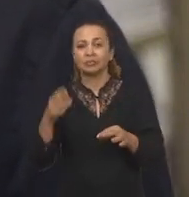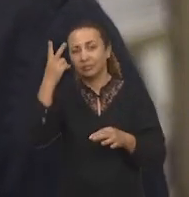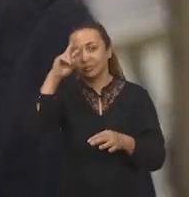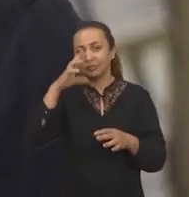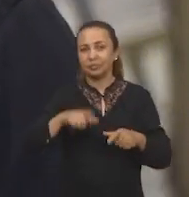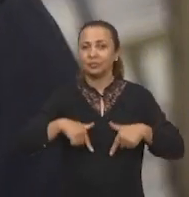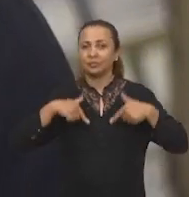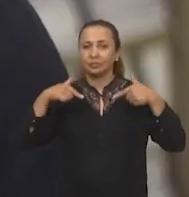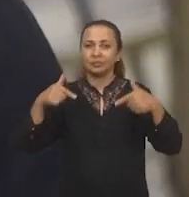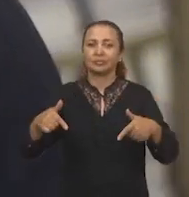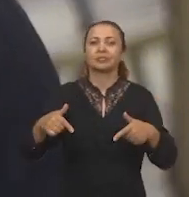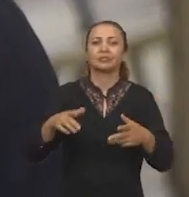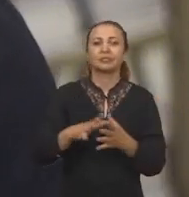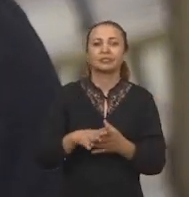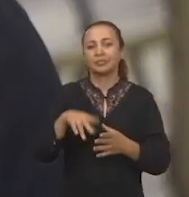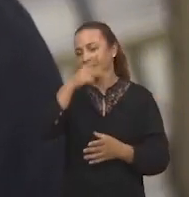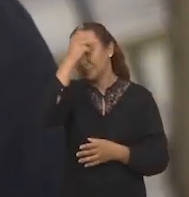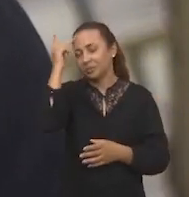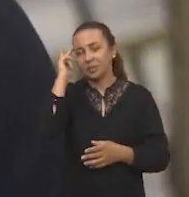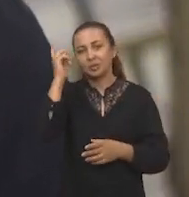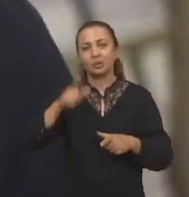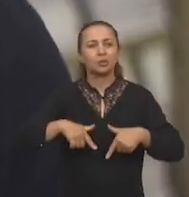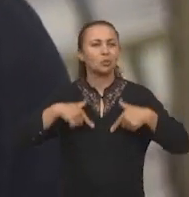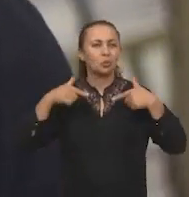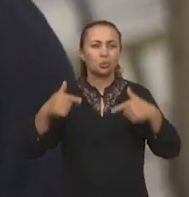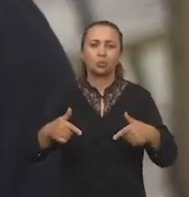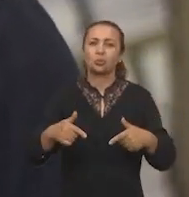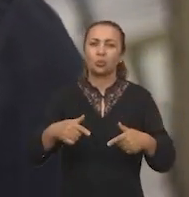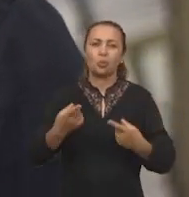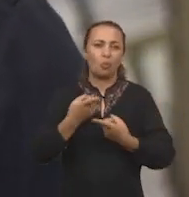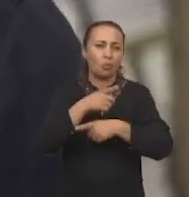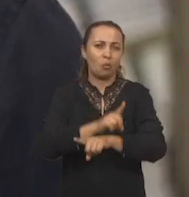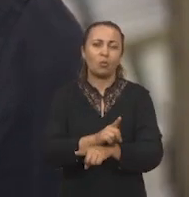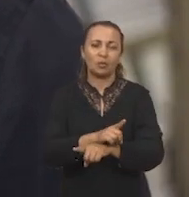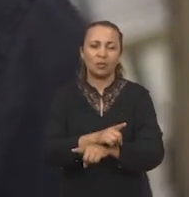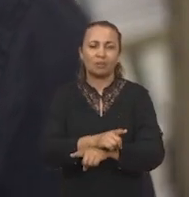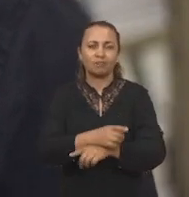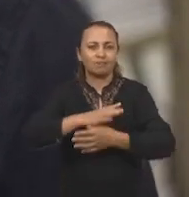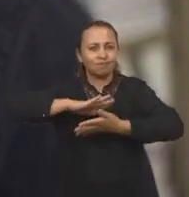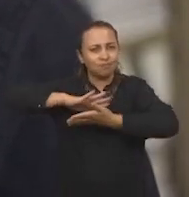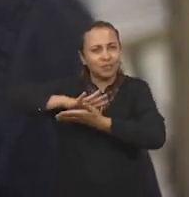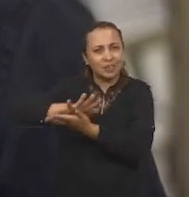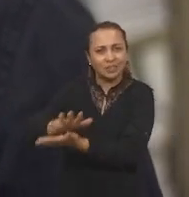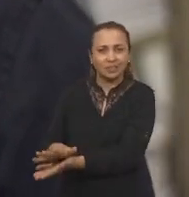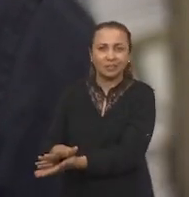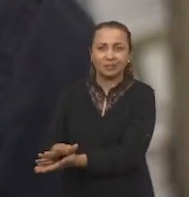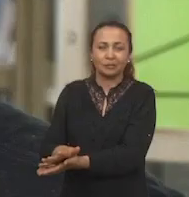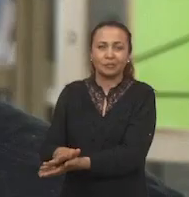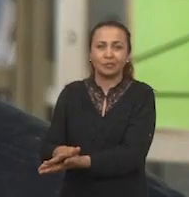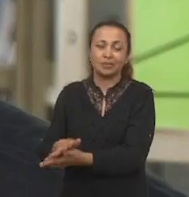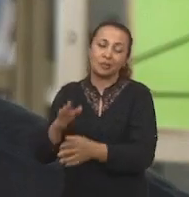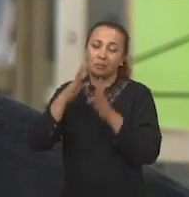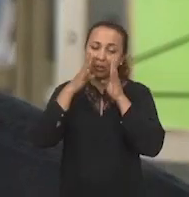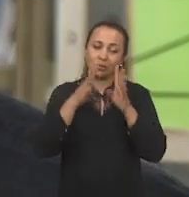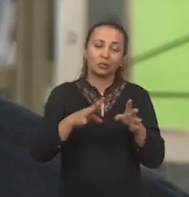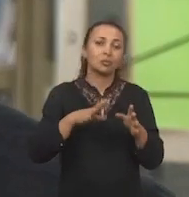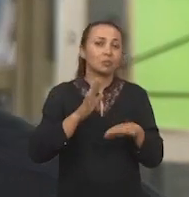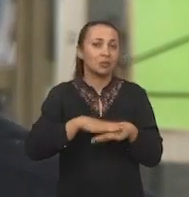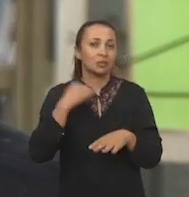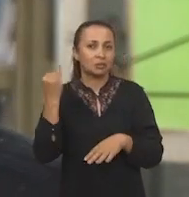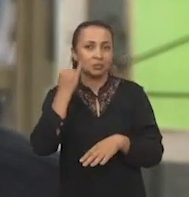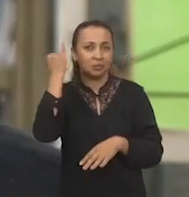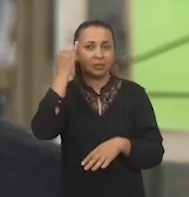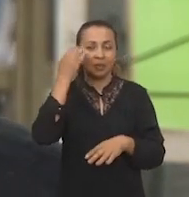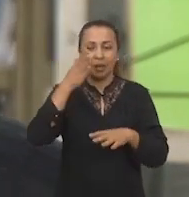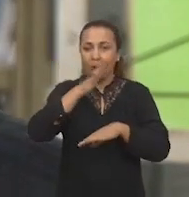da história de luta, dessas pessoas que resistiram contra processos de opressão, né? Então, o sentido principal nosso é